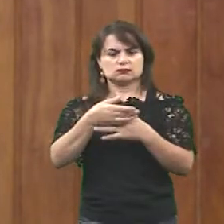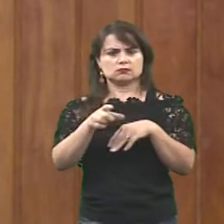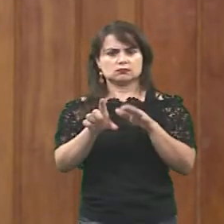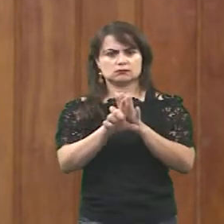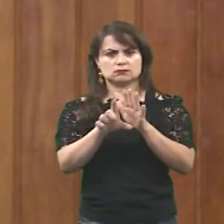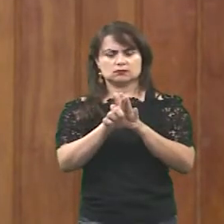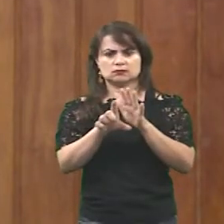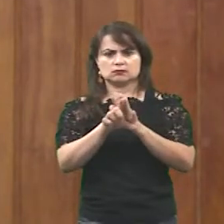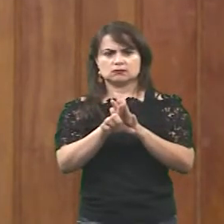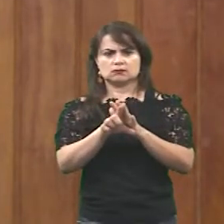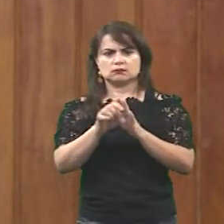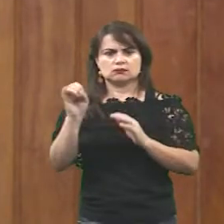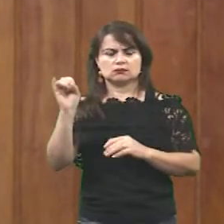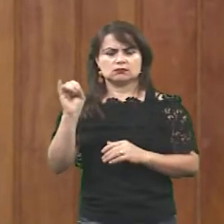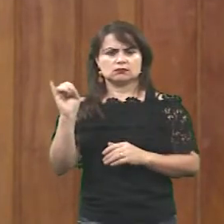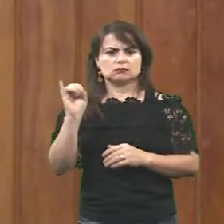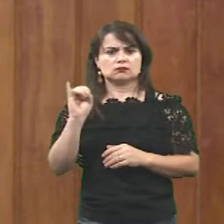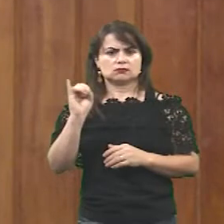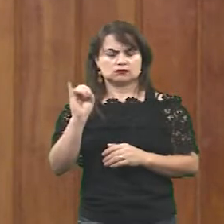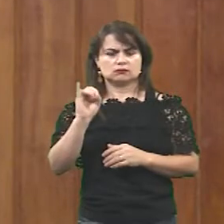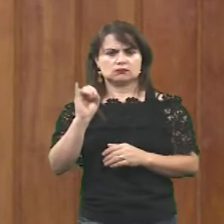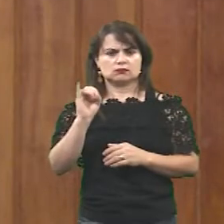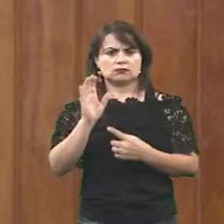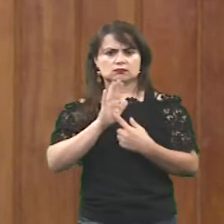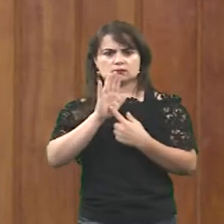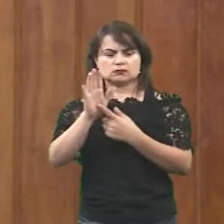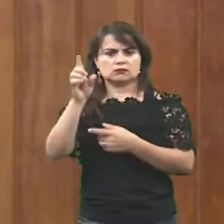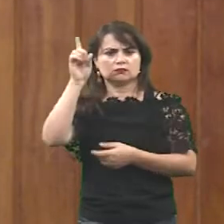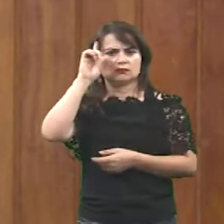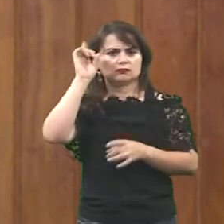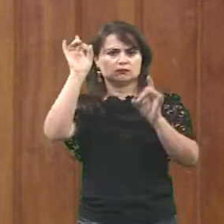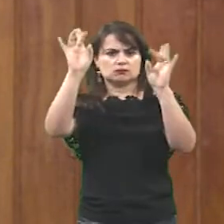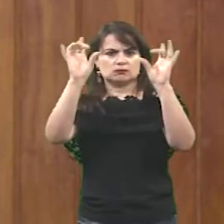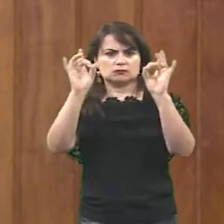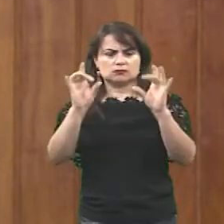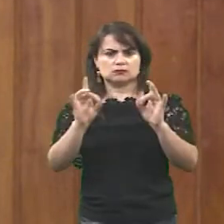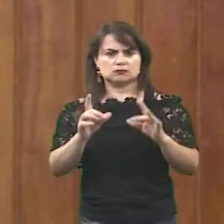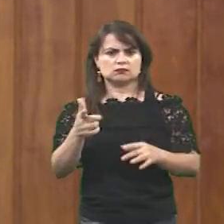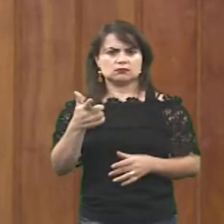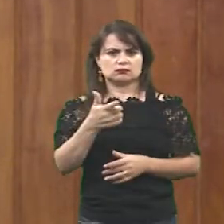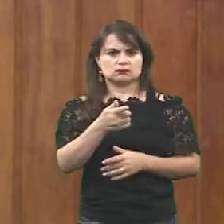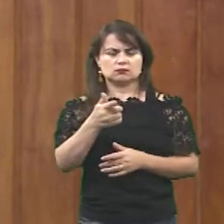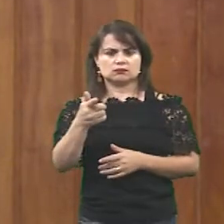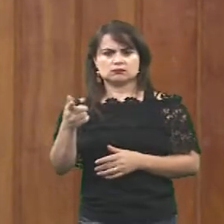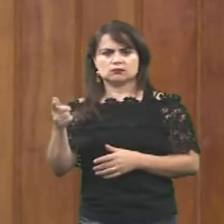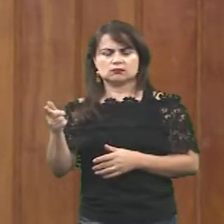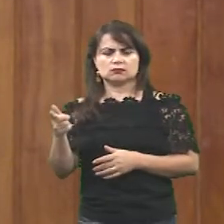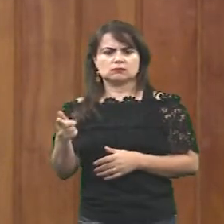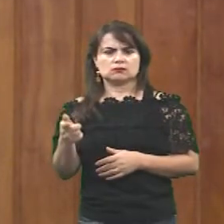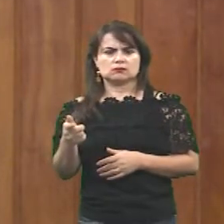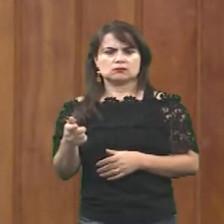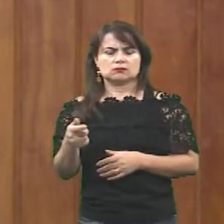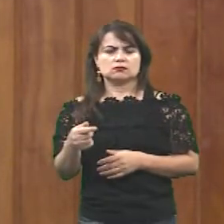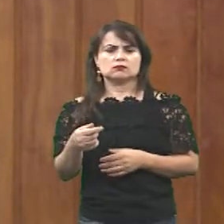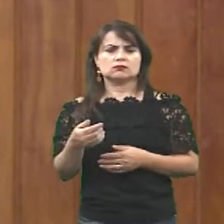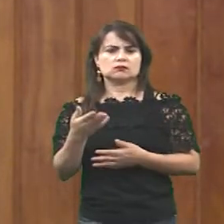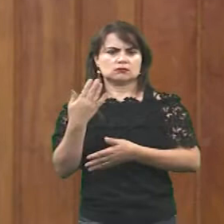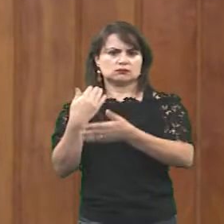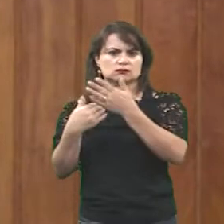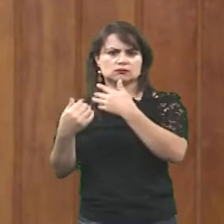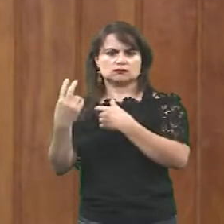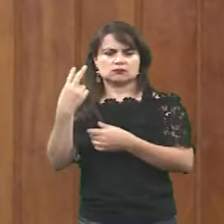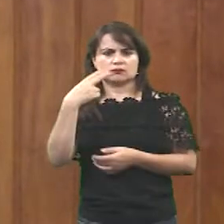institui o Dia do Atirador. Foi uma iniciativa do vereador, então à época,